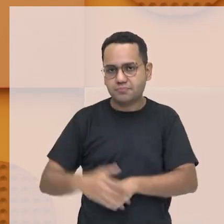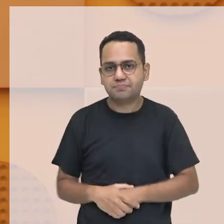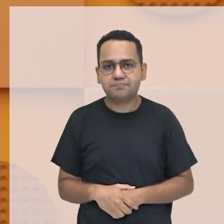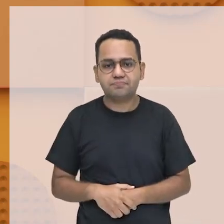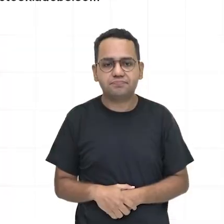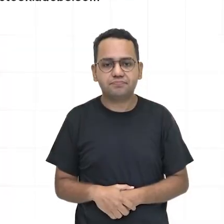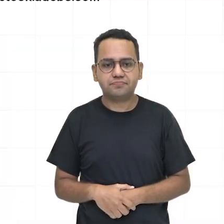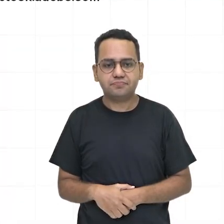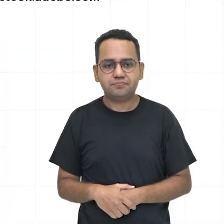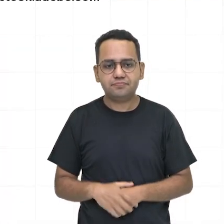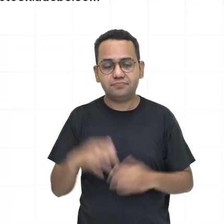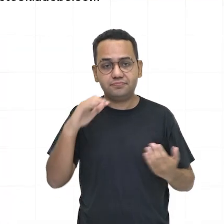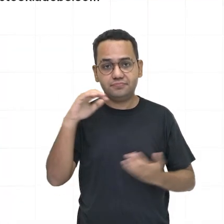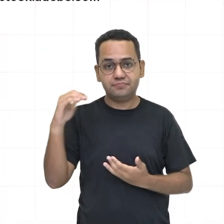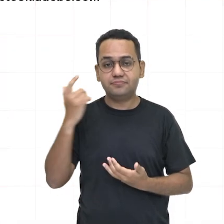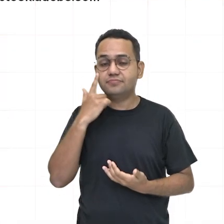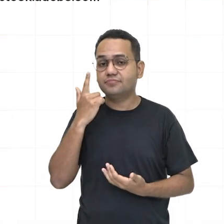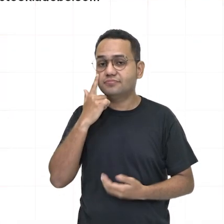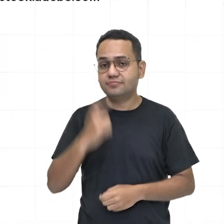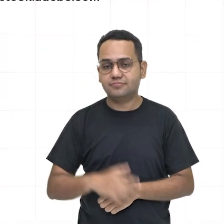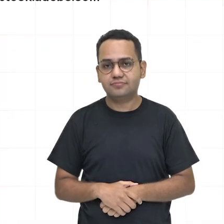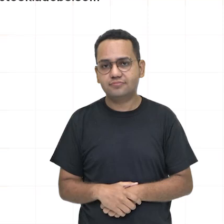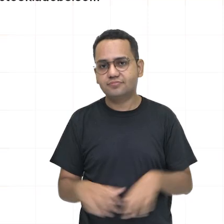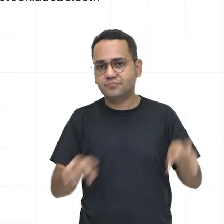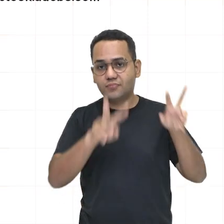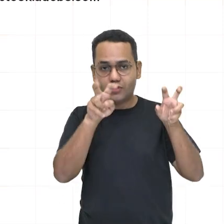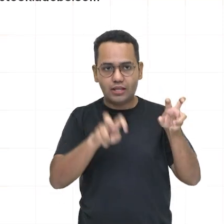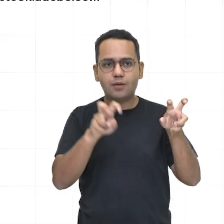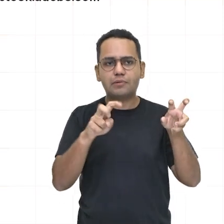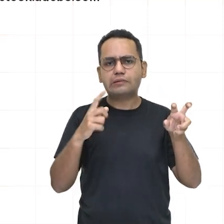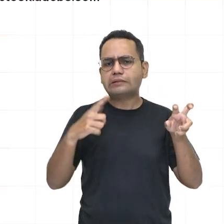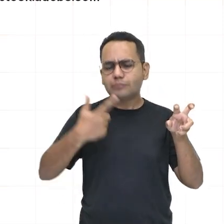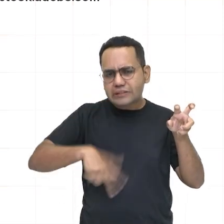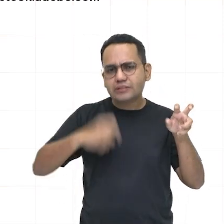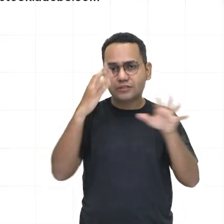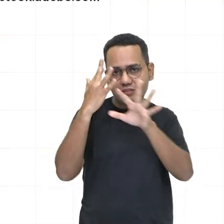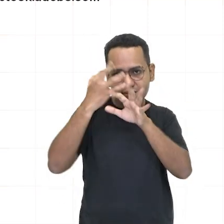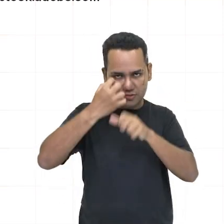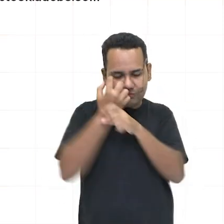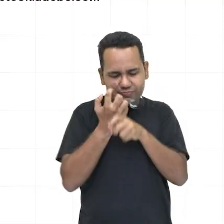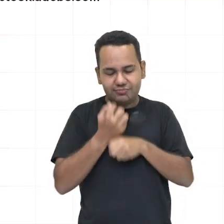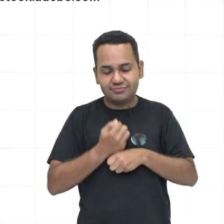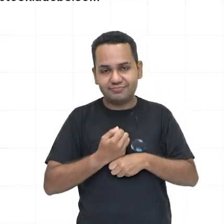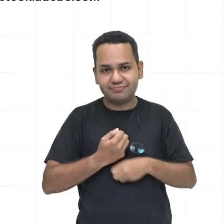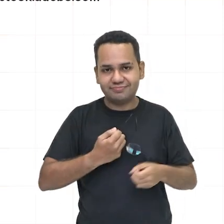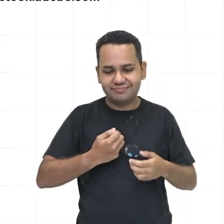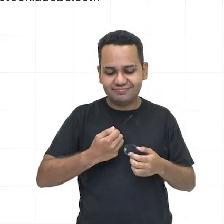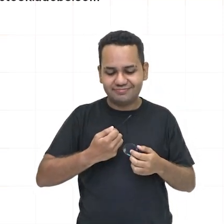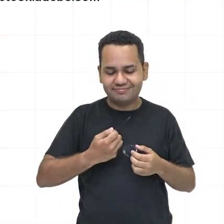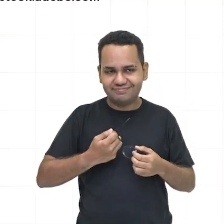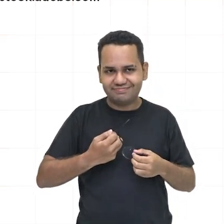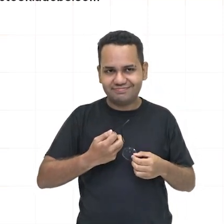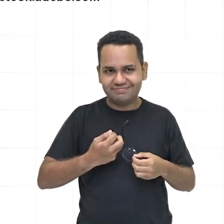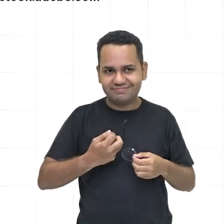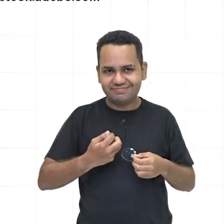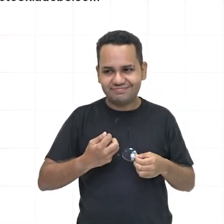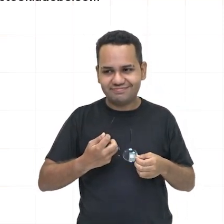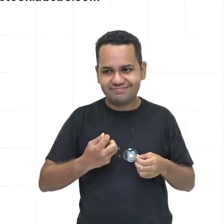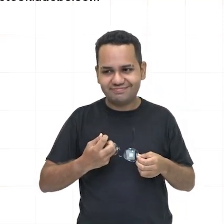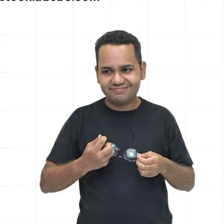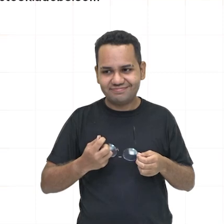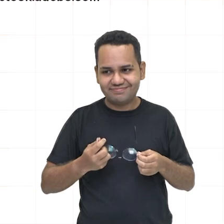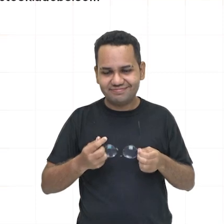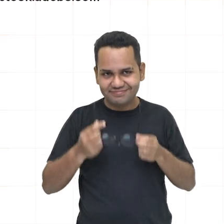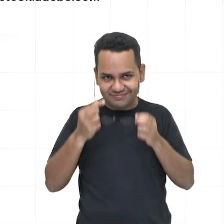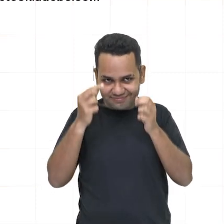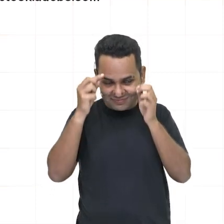Vamos começar comentando aí, relembrando aspectos sobre a globalização. Então nós vimos que o fim